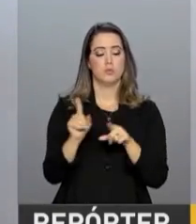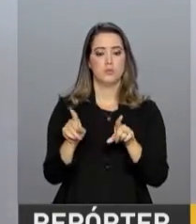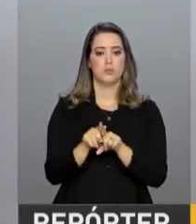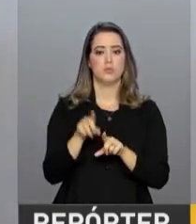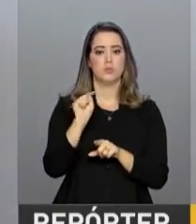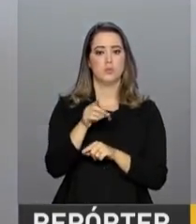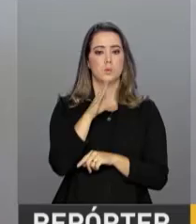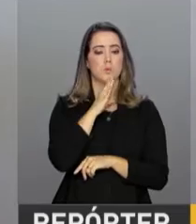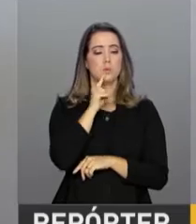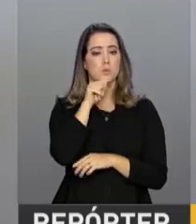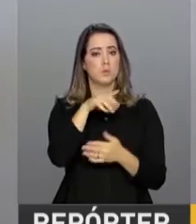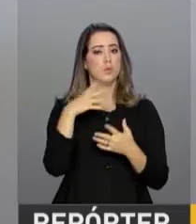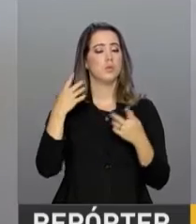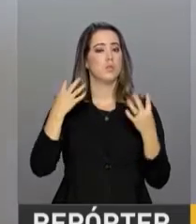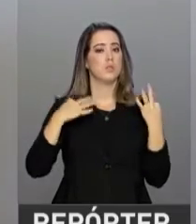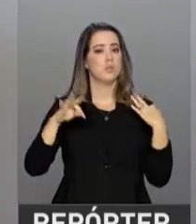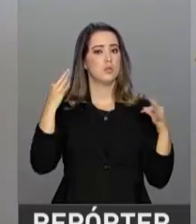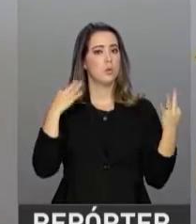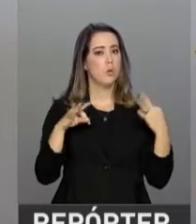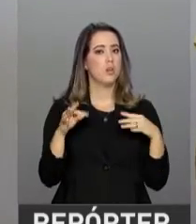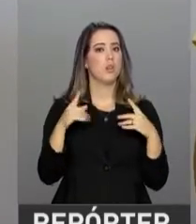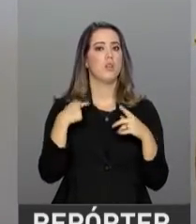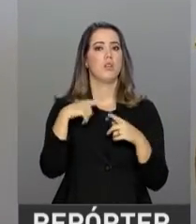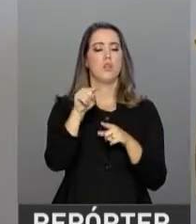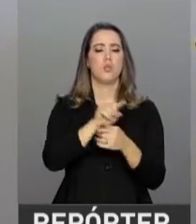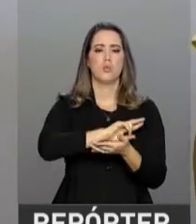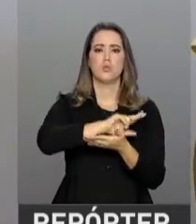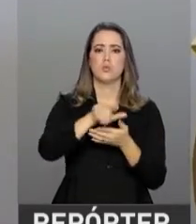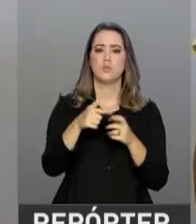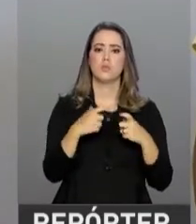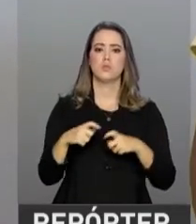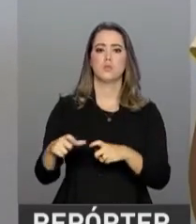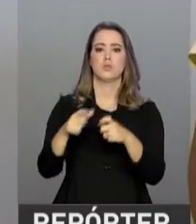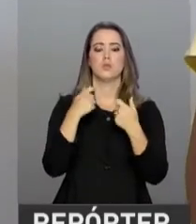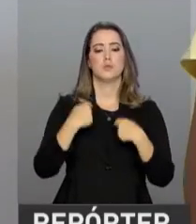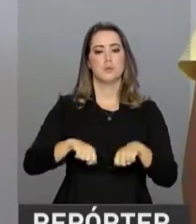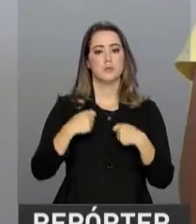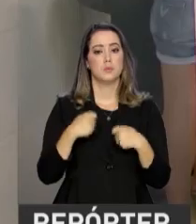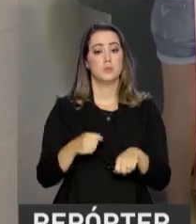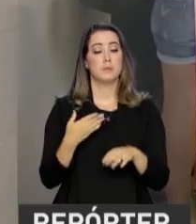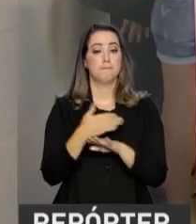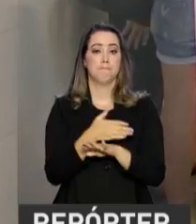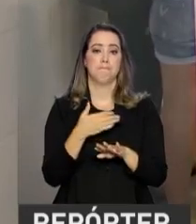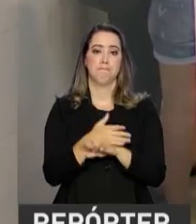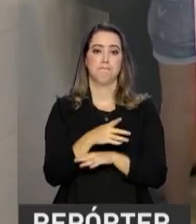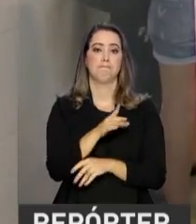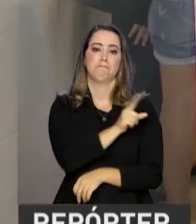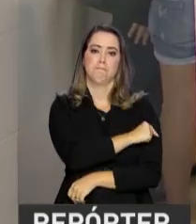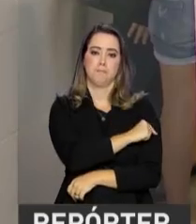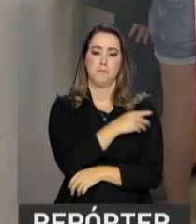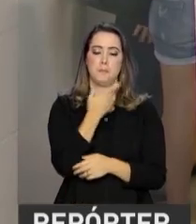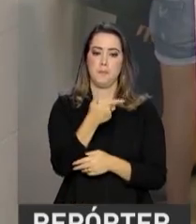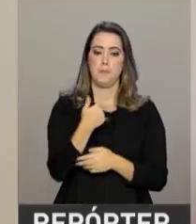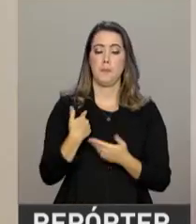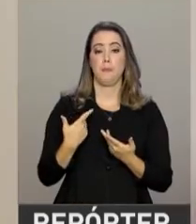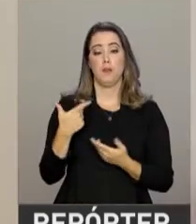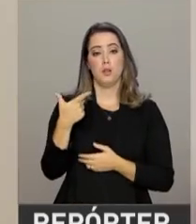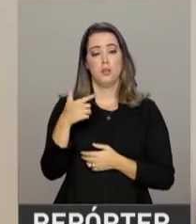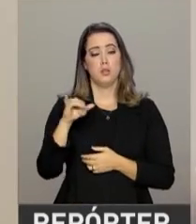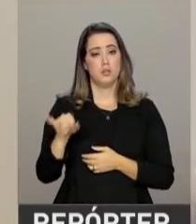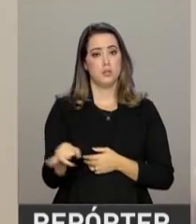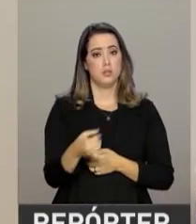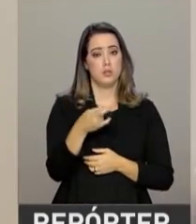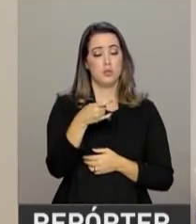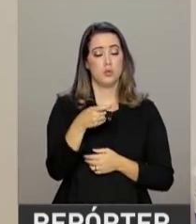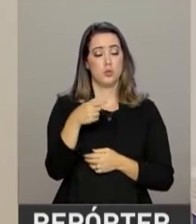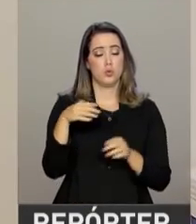Para conhecer, para fazer turismo, Pirinópolis, La Chapada, então você tem que precaver, né? Entre julho de 2016 e 14 de